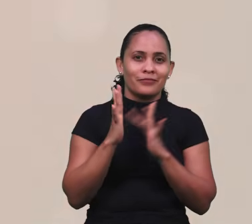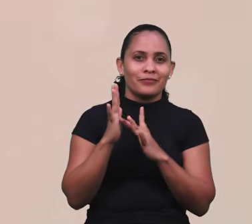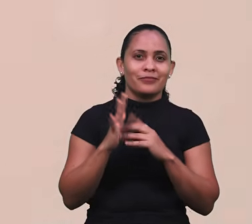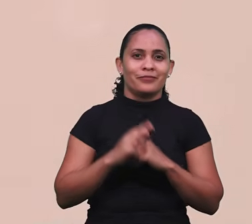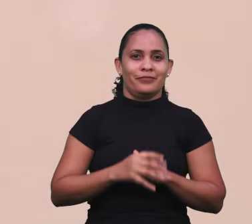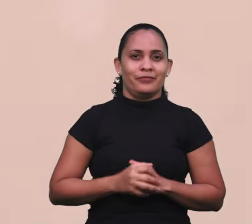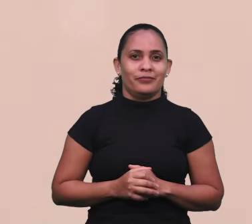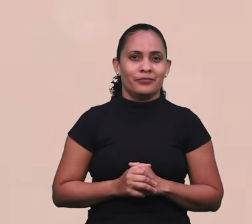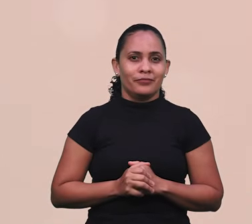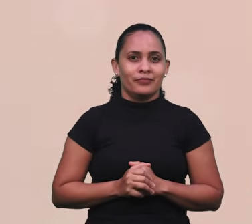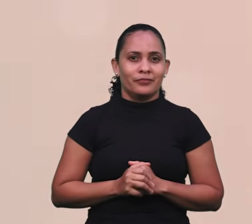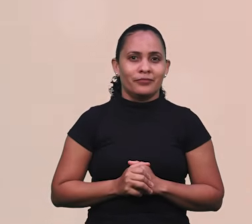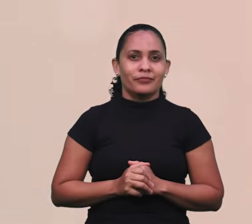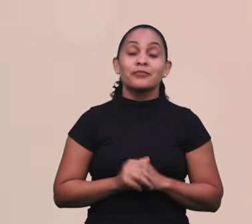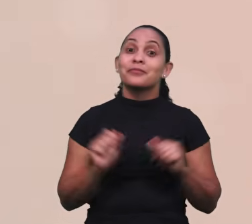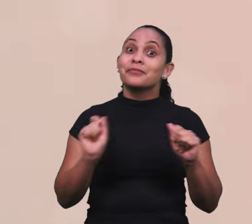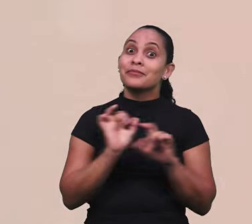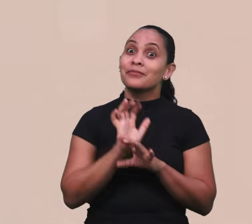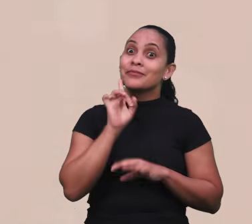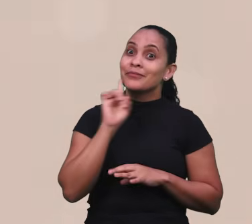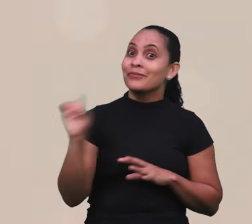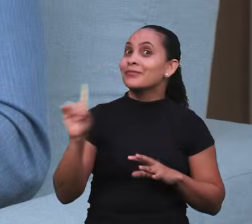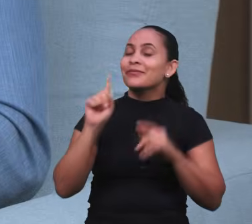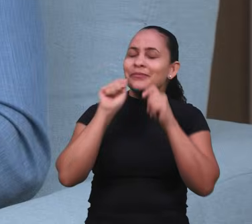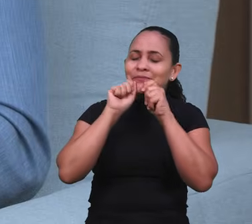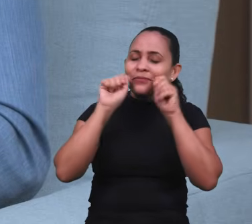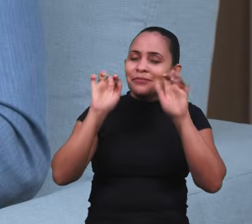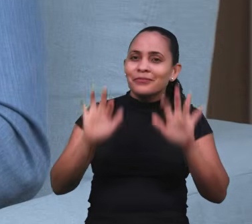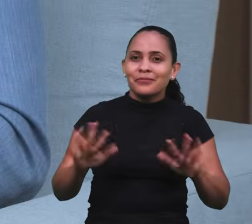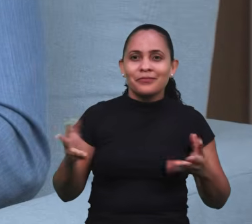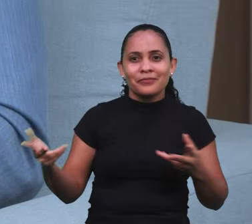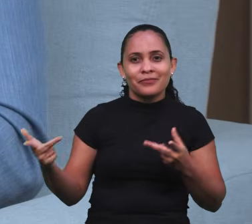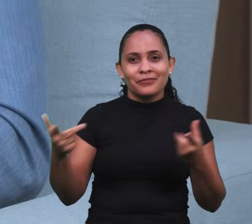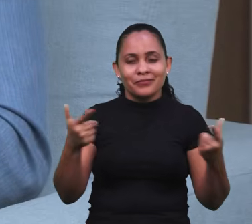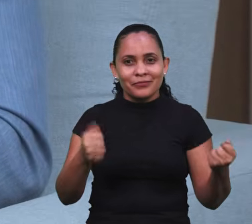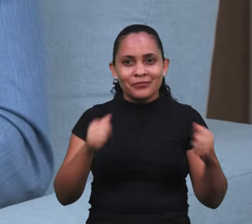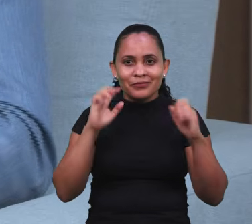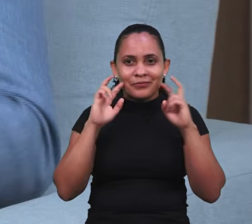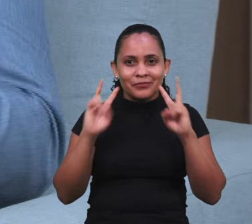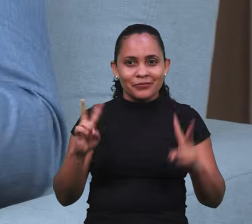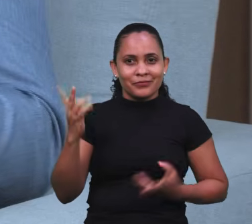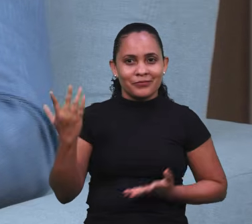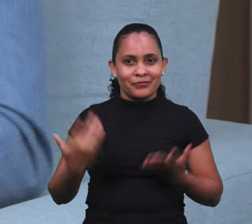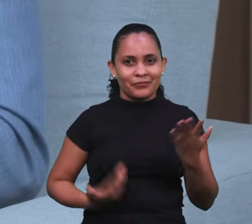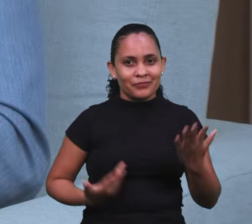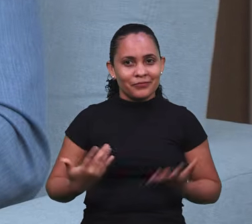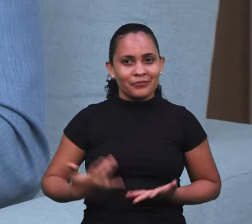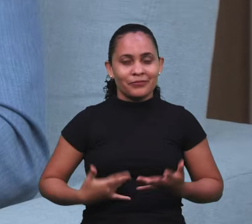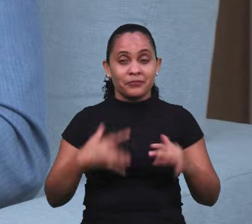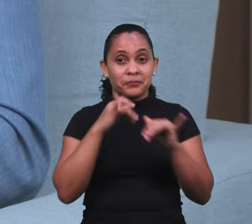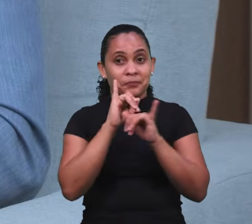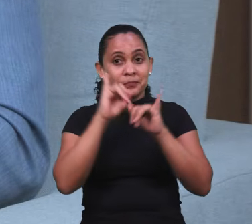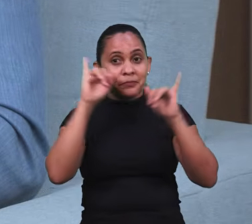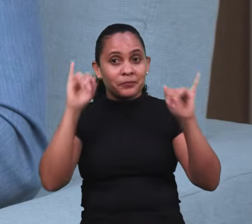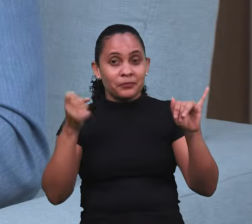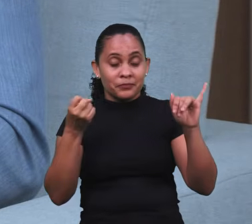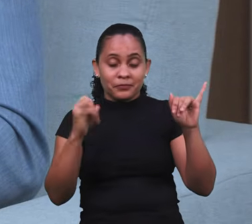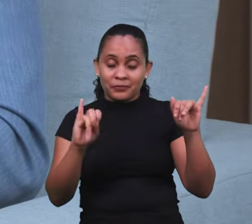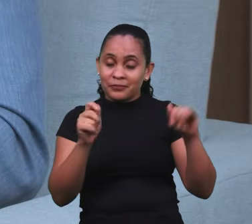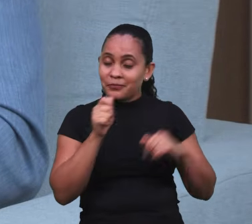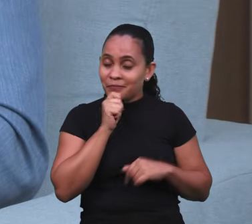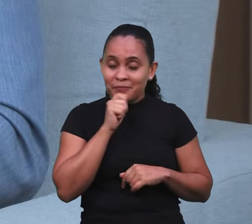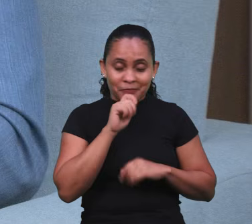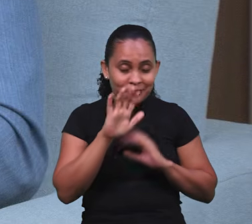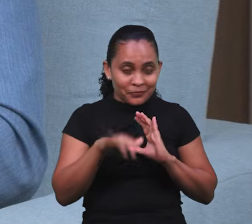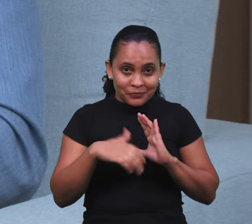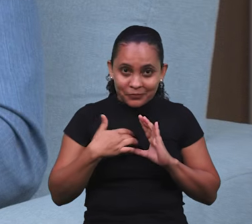A paz do Senhor! Glória a Deus! Que bênção é poder assistir os nossos irmãos aqui que deixam seus